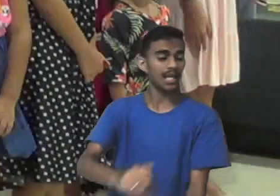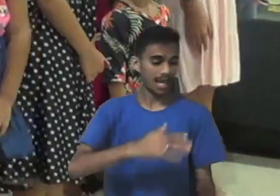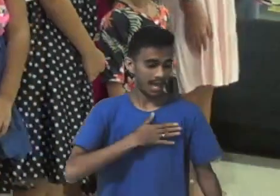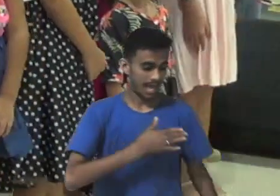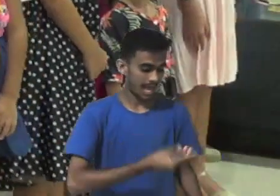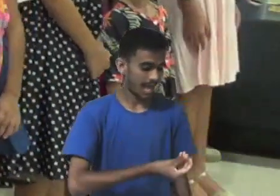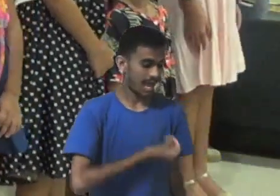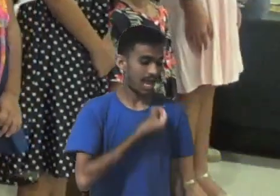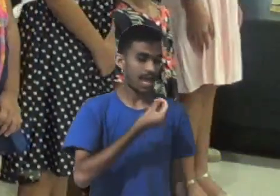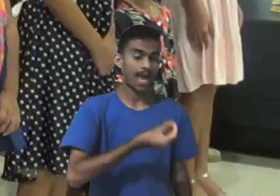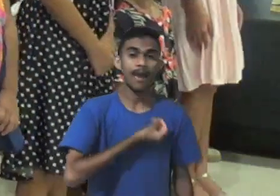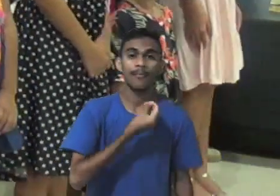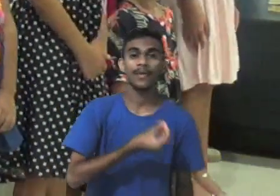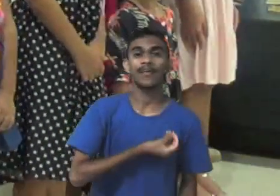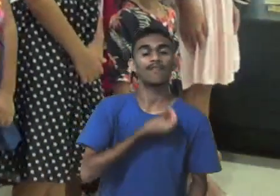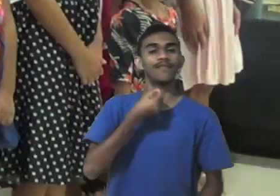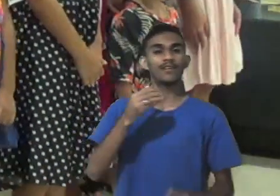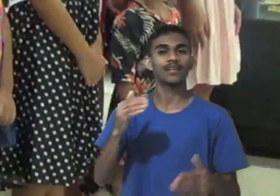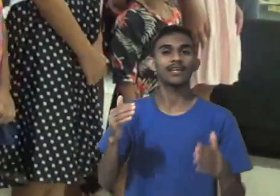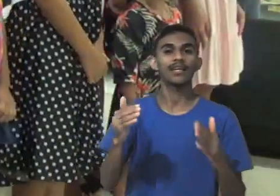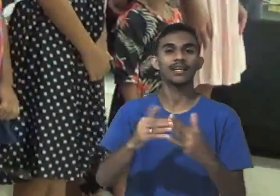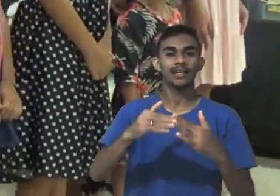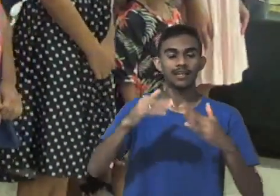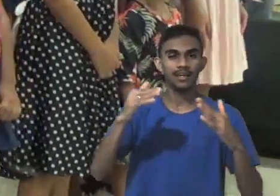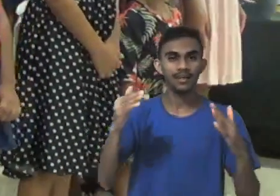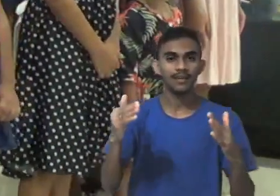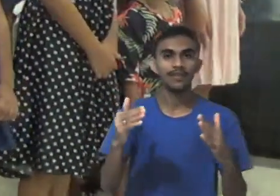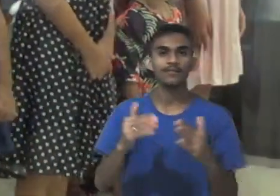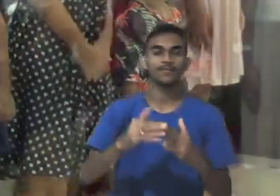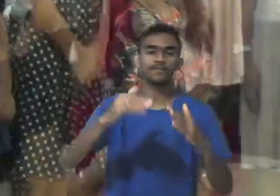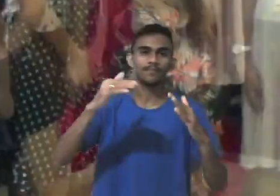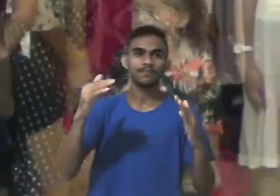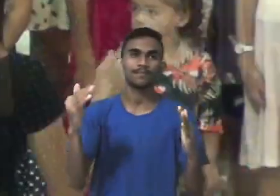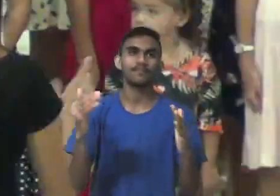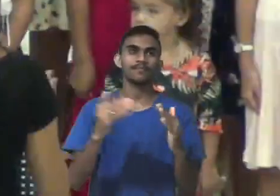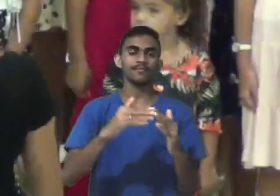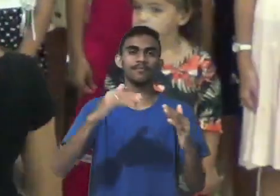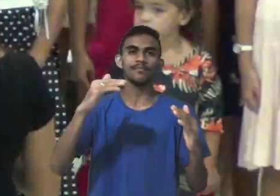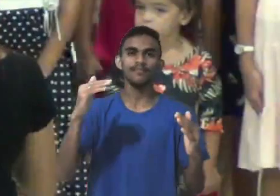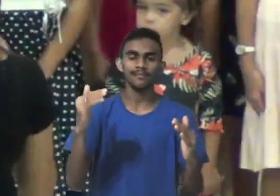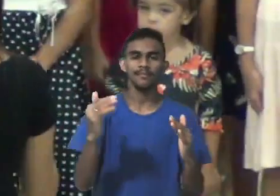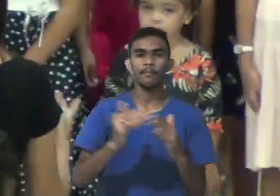a terra é o meu lar, eu vou